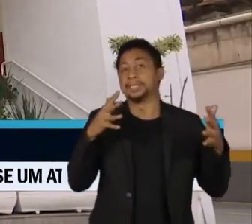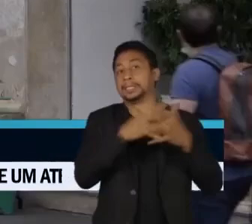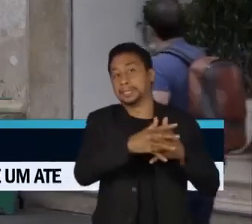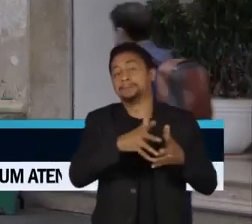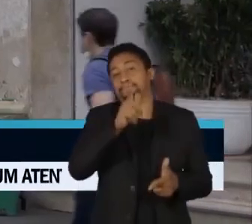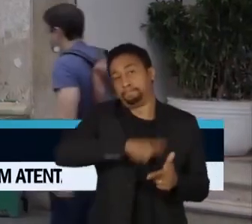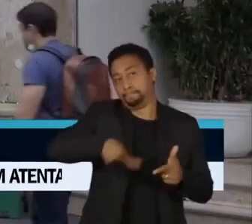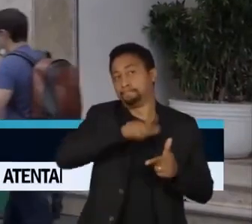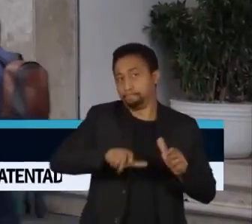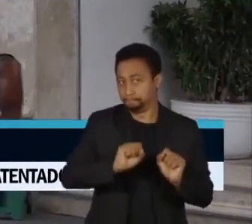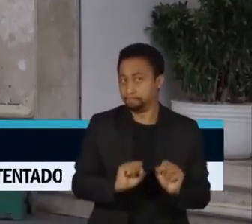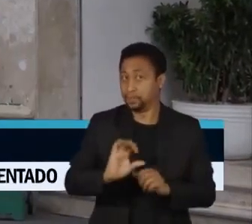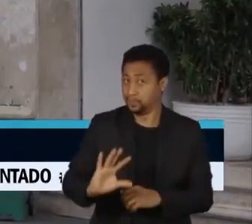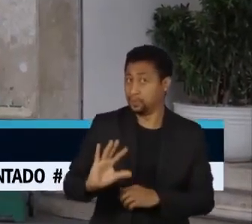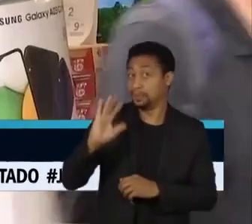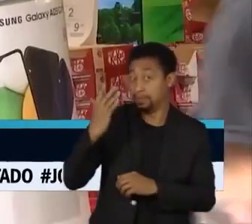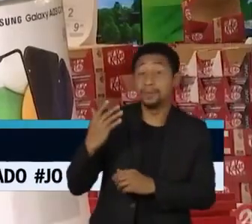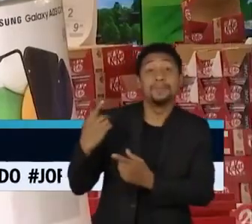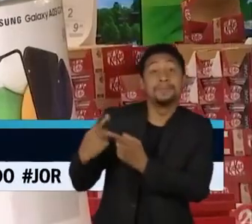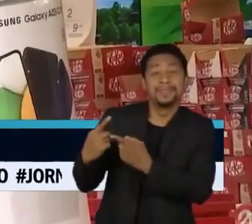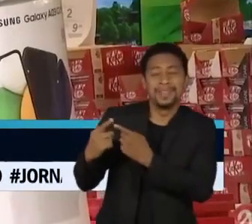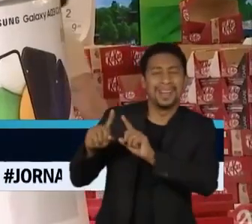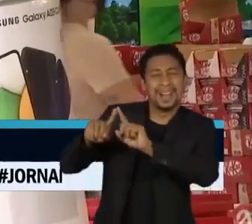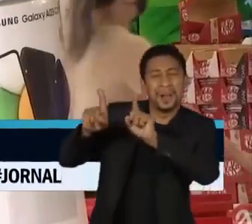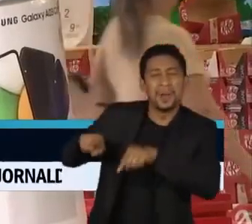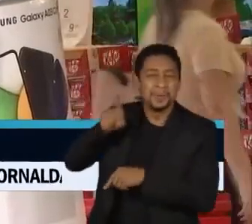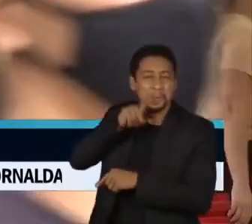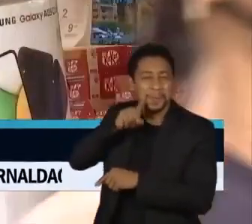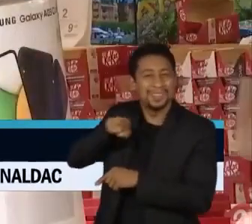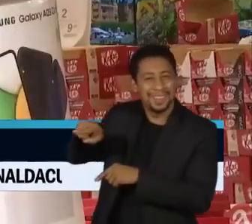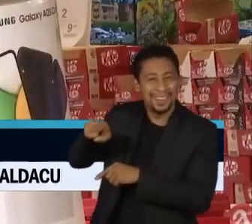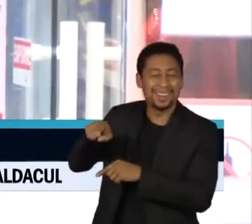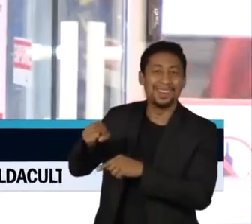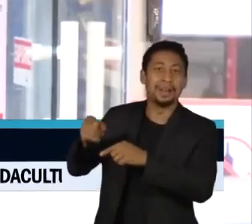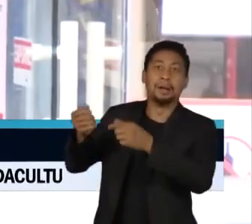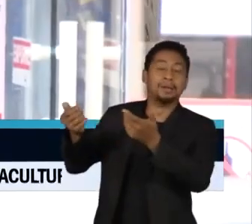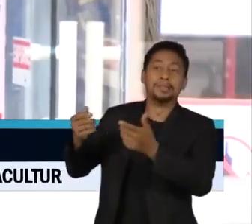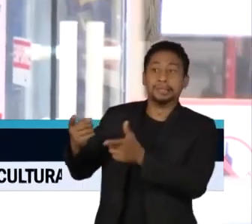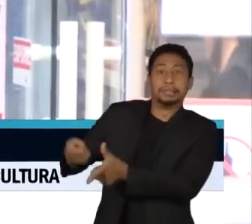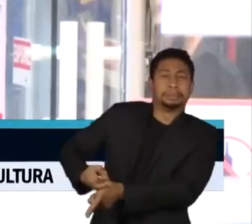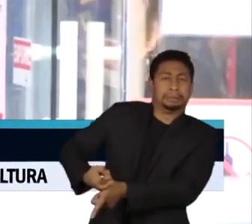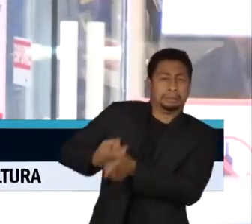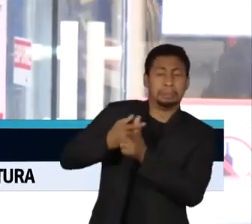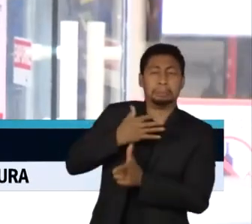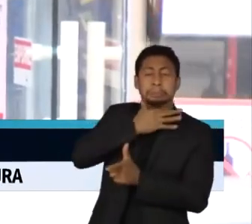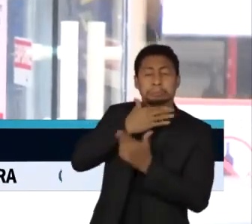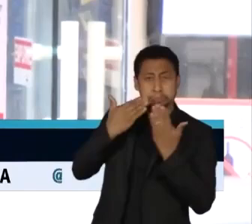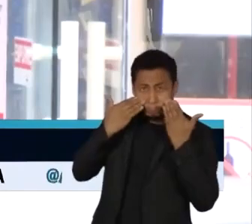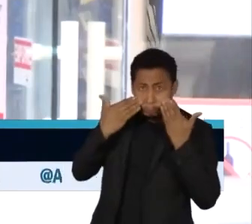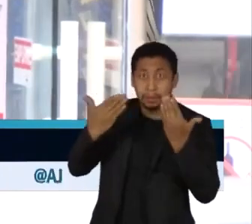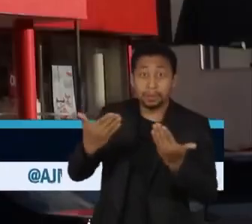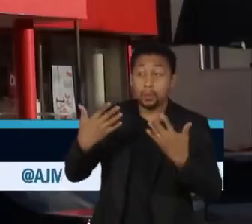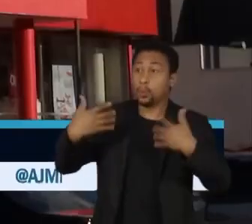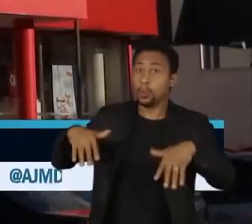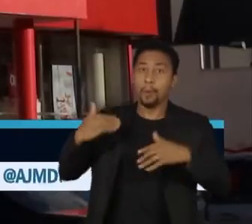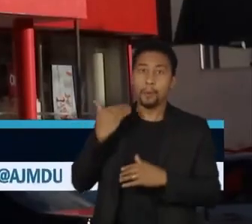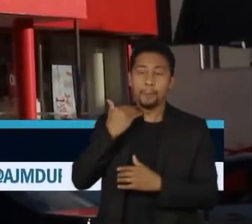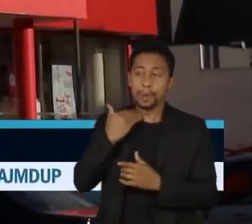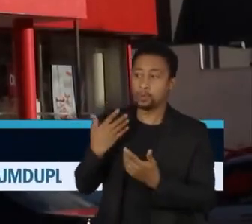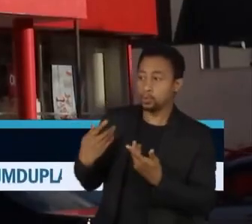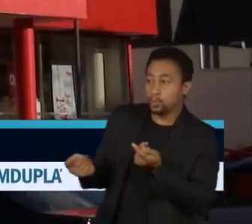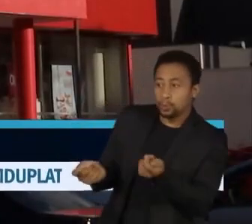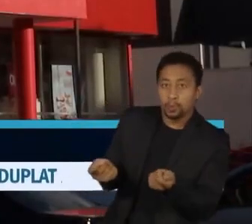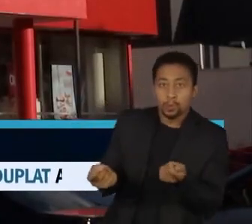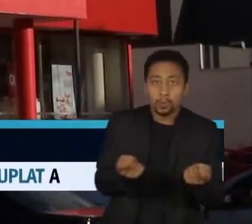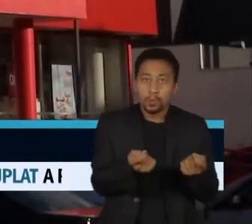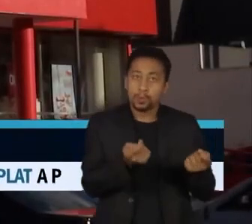de crédito começaram após o episódio das lojas americanas. quando os bancos passaram a ser mais rigorosos